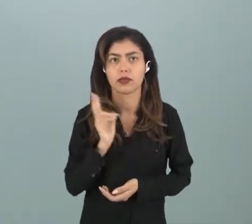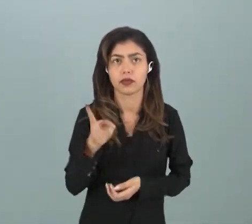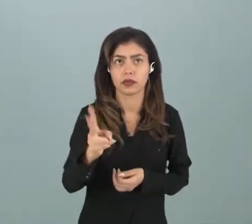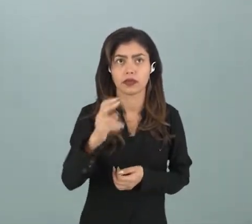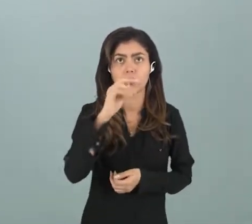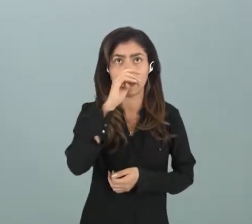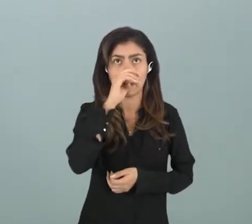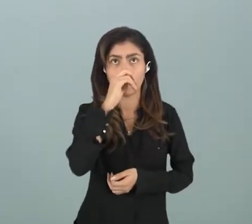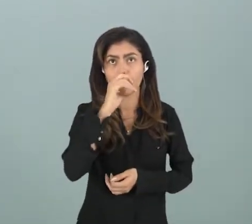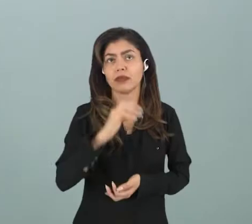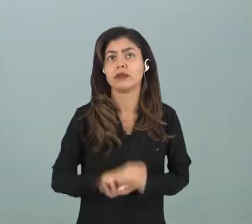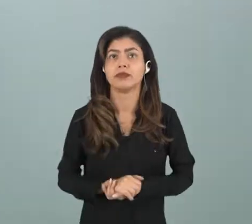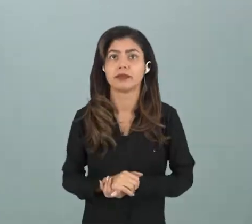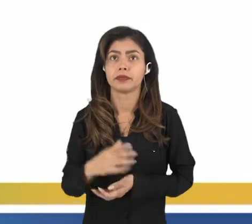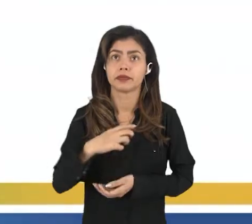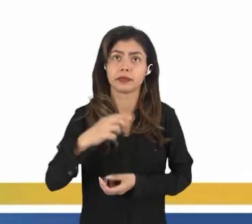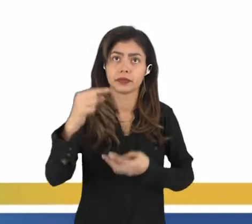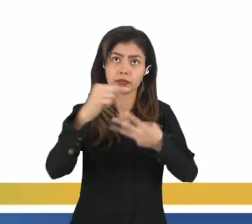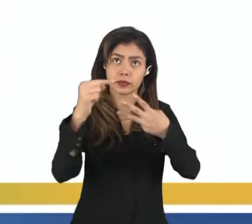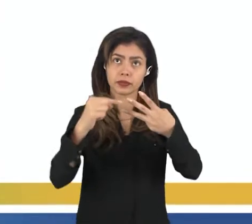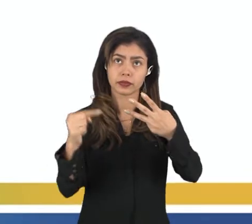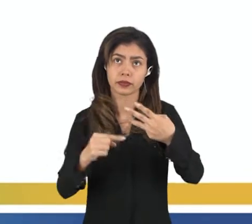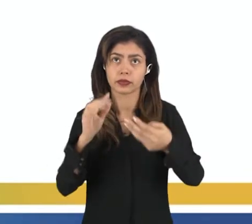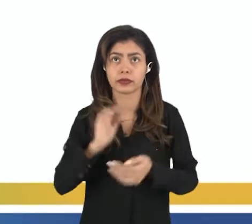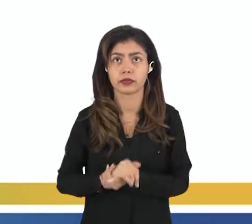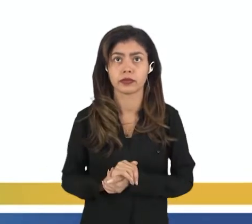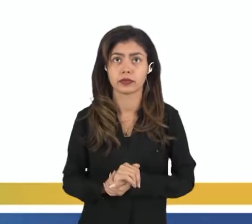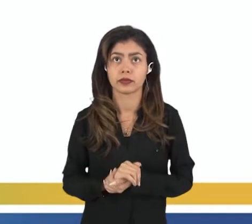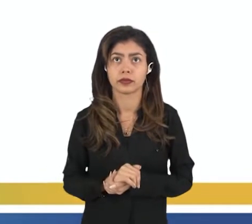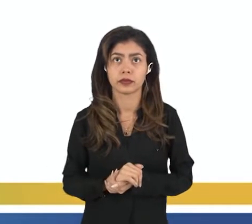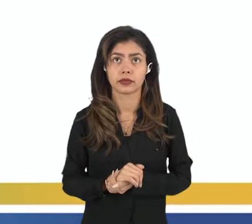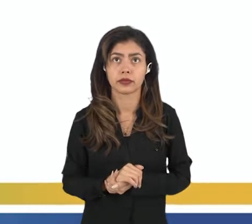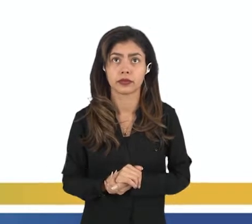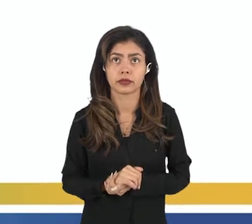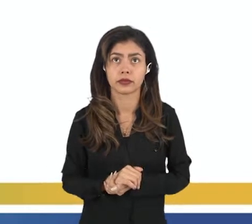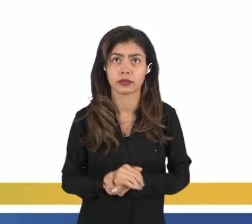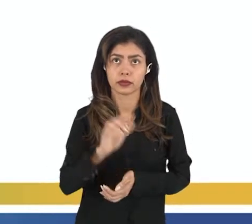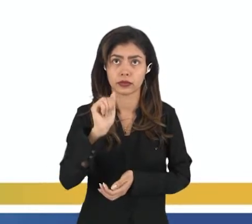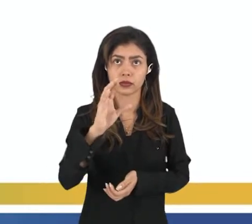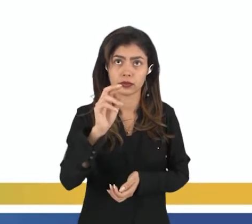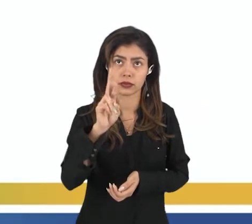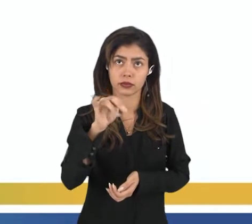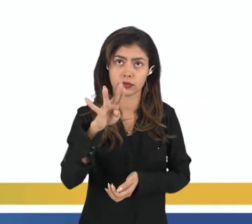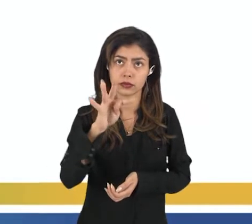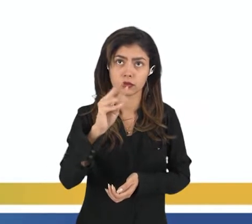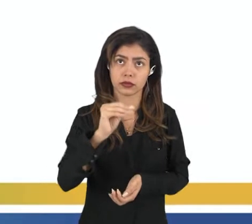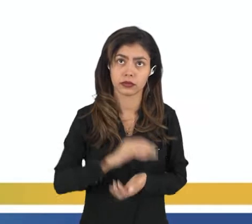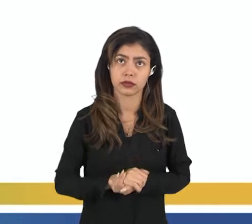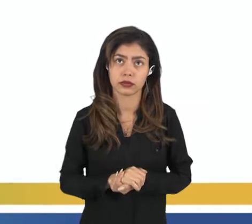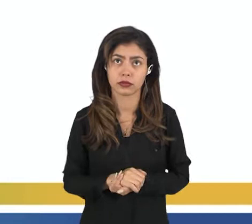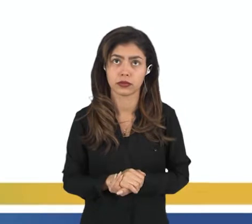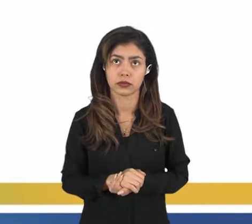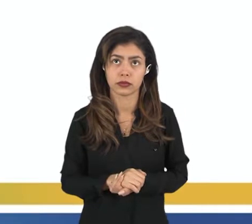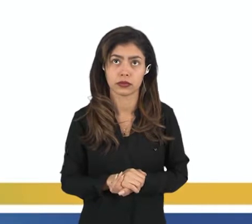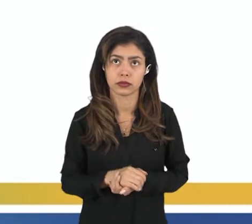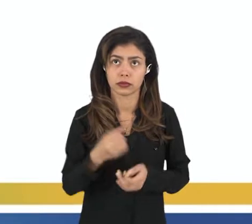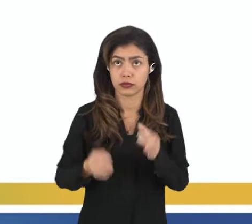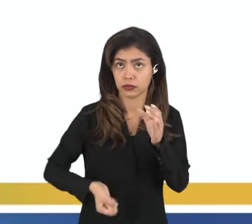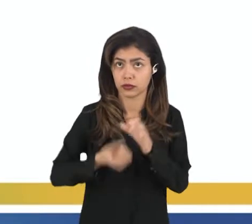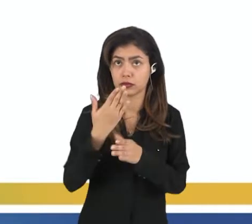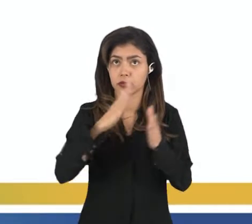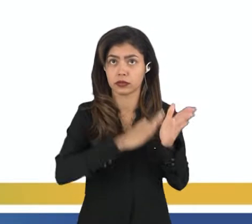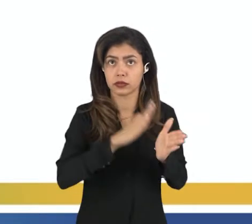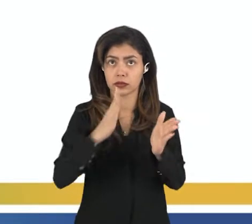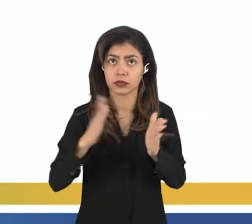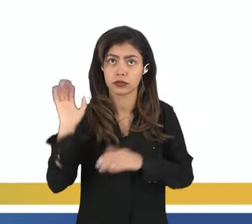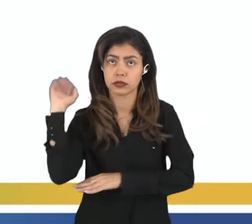Continuando. Existem as 3 modalidades do arvorismo, né? Temos o arvorismo acrobático, que foi criado a